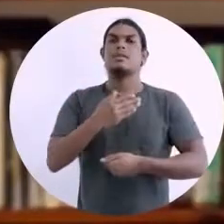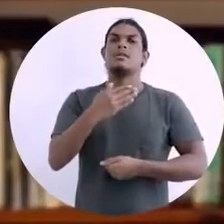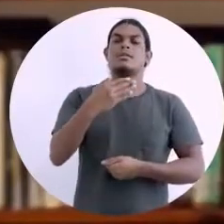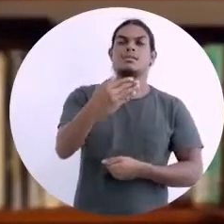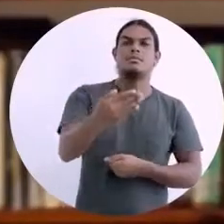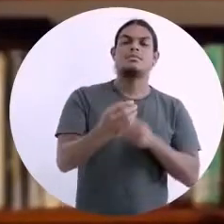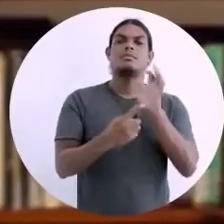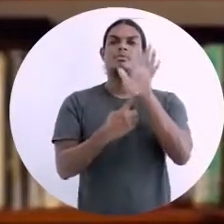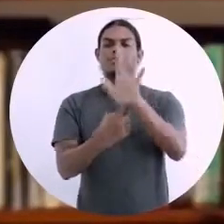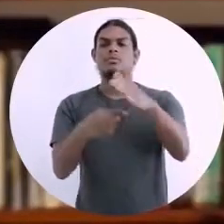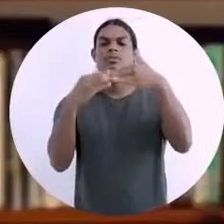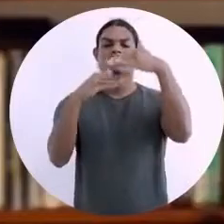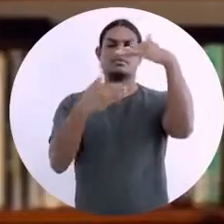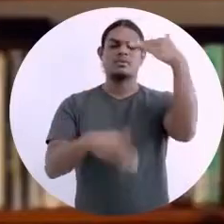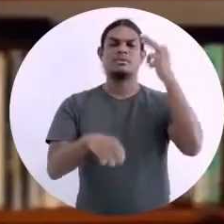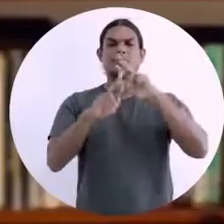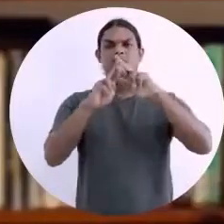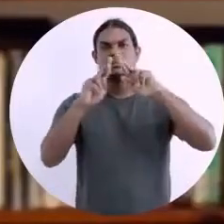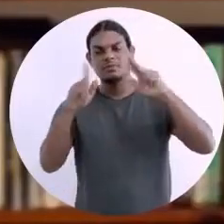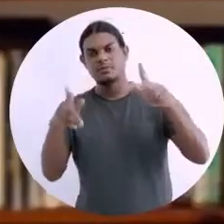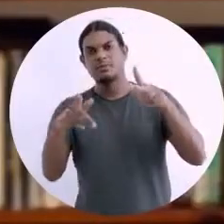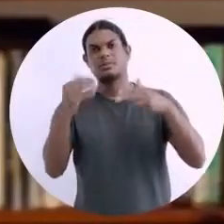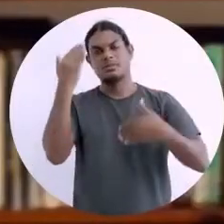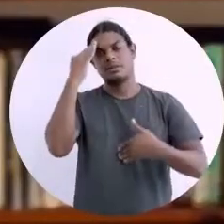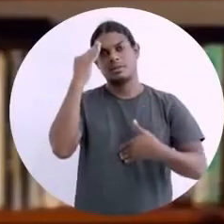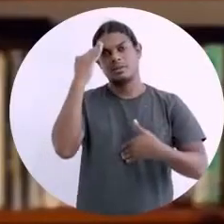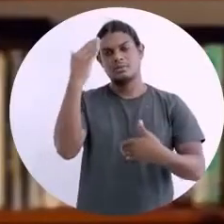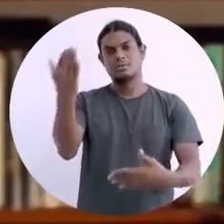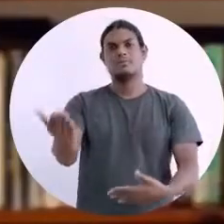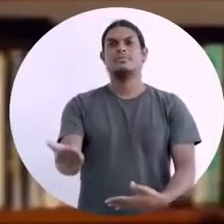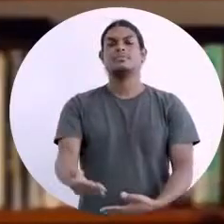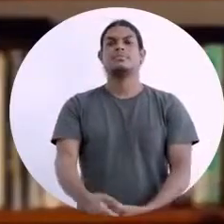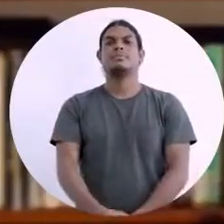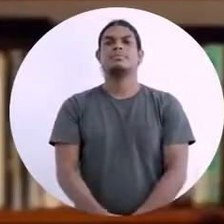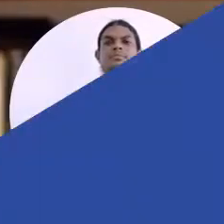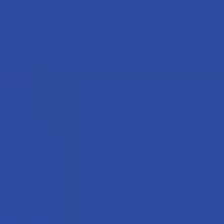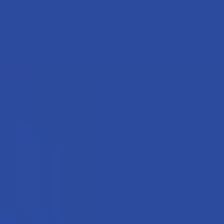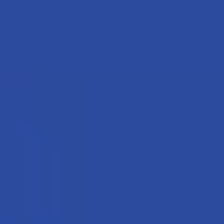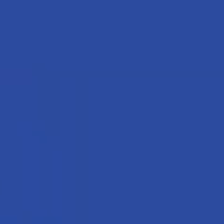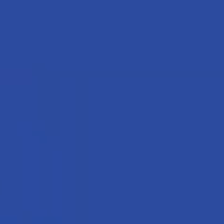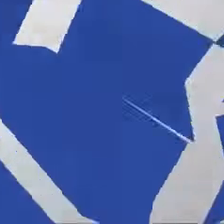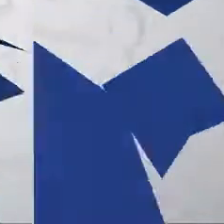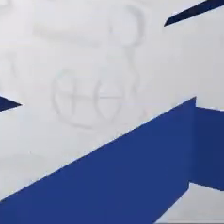classificação. Espero que vocês tenham compreendido até agora. Obrigado pela atenção e até a próxima.